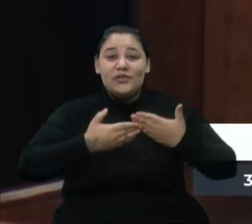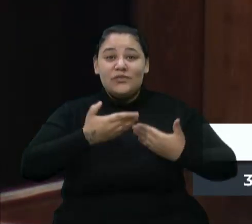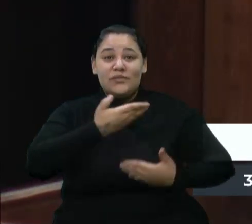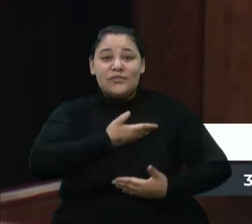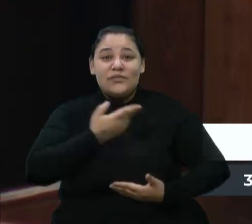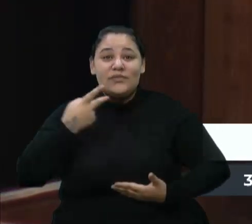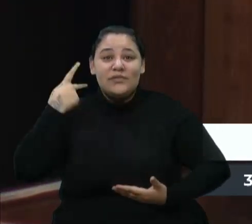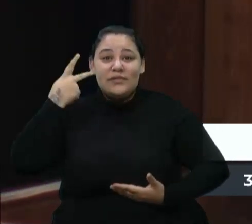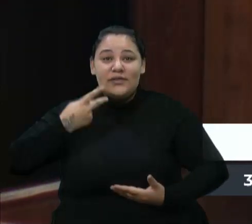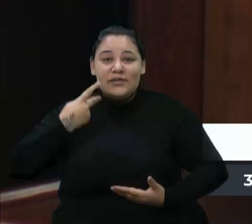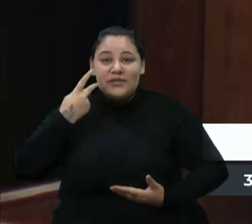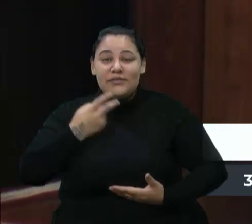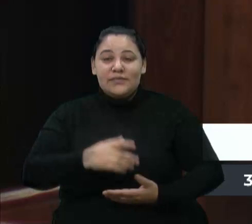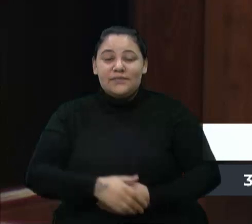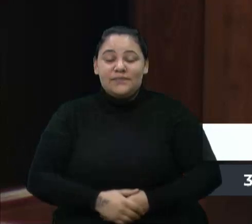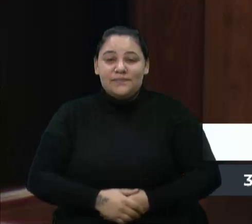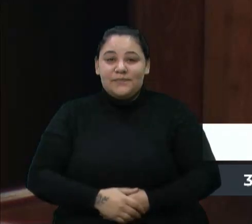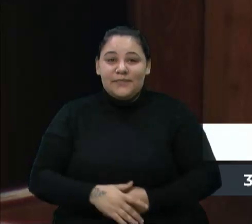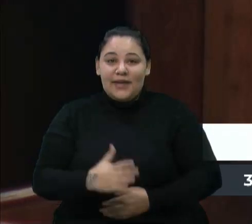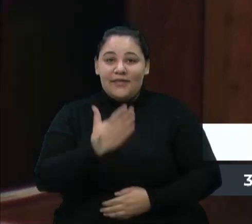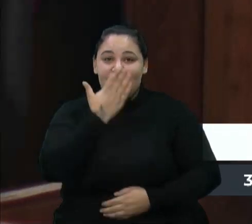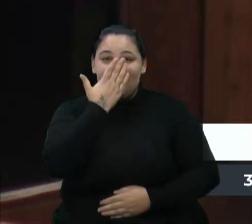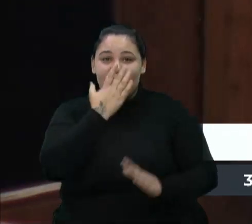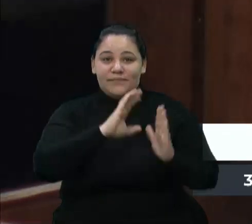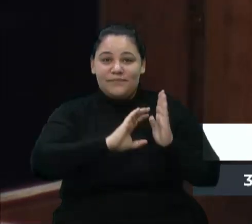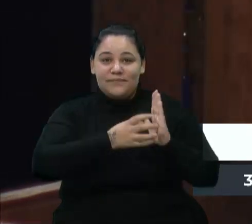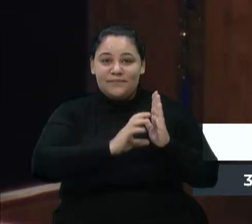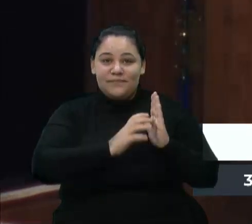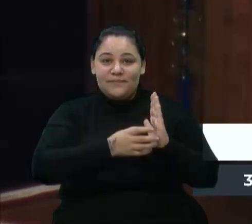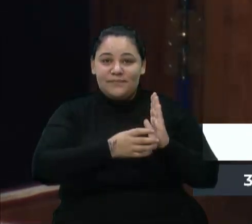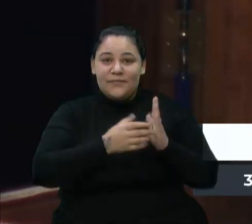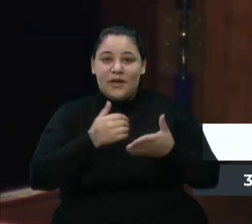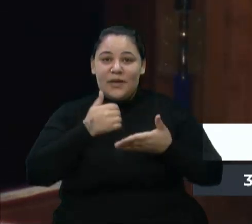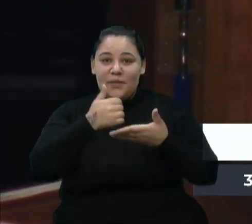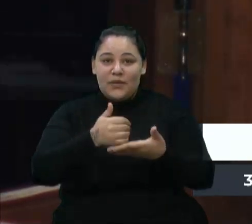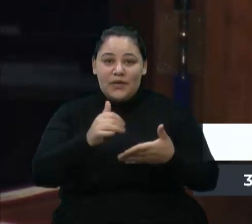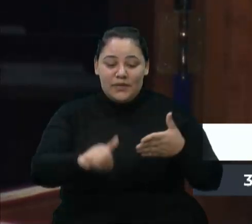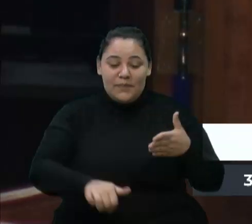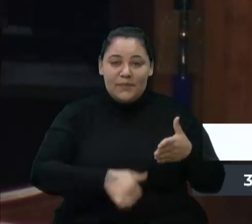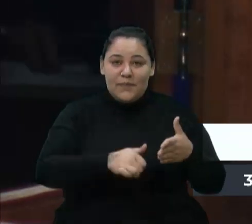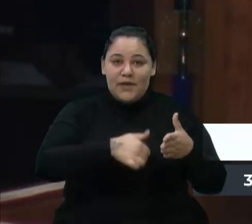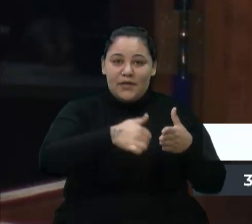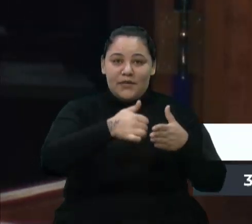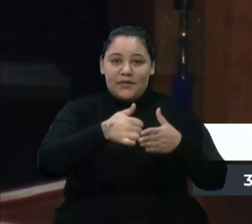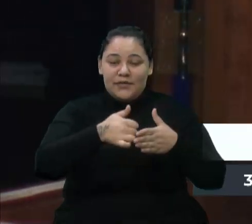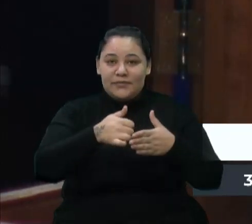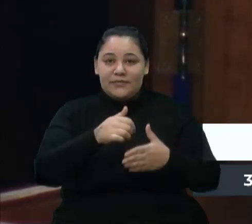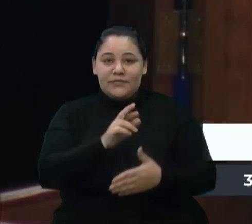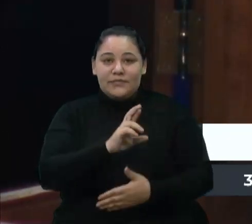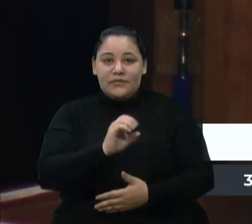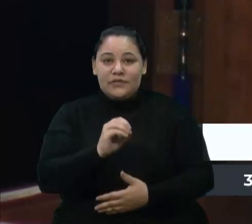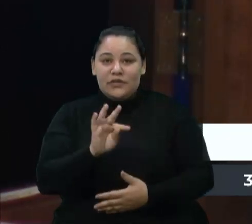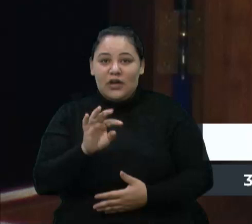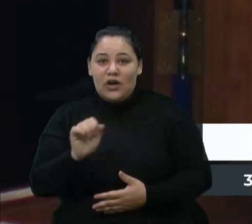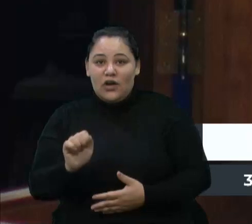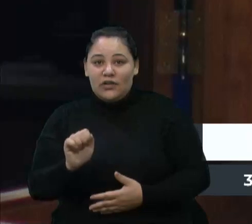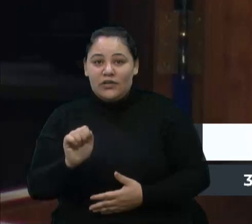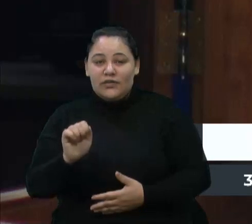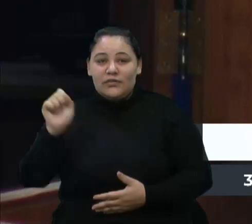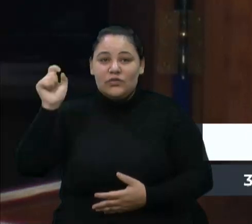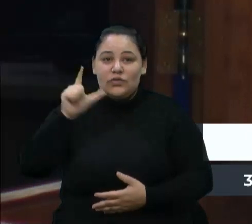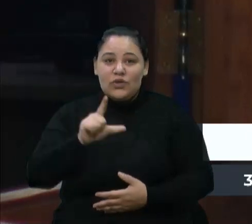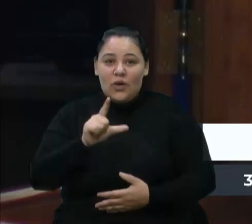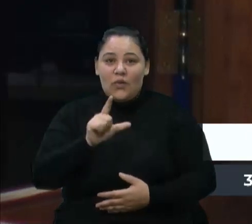A Frente Parlamentar em Defesa das Melhorias da Rota do Sol e BR-116,